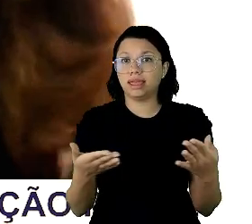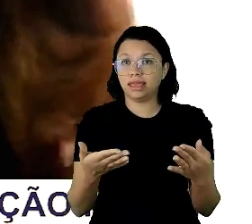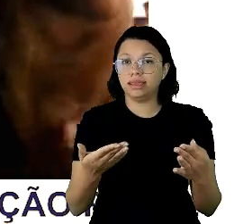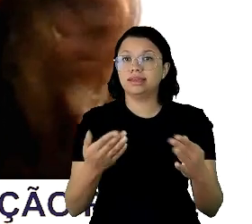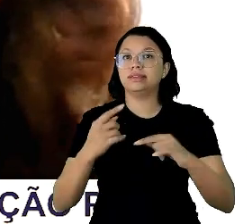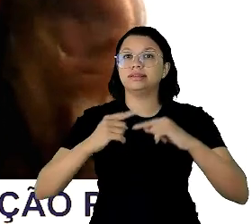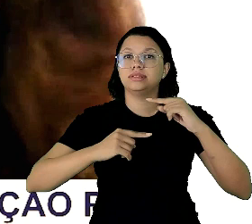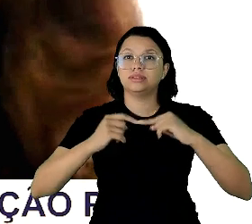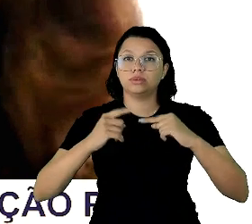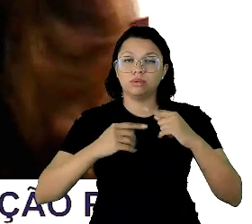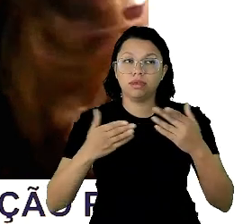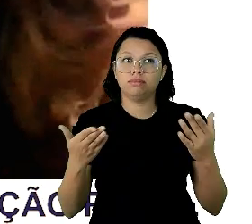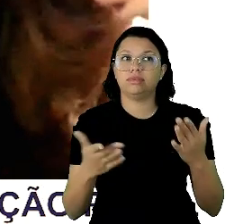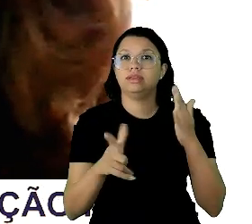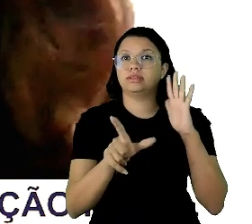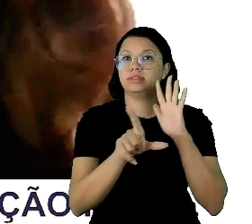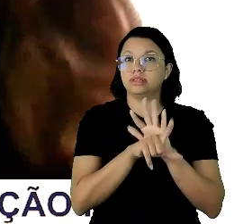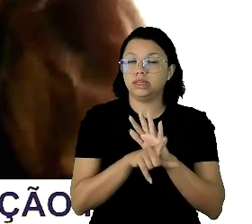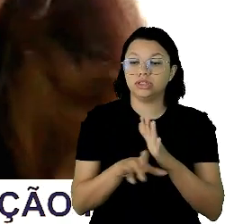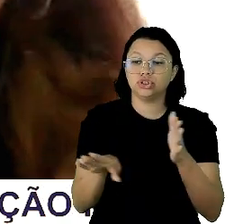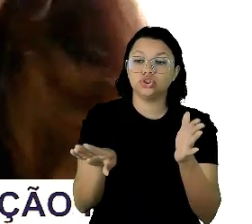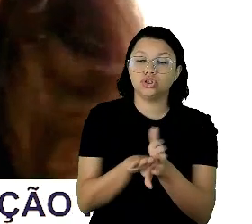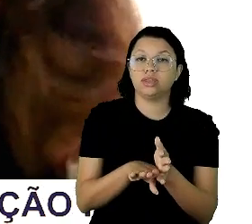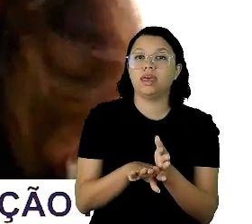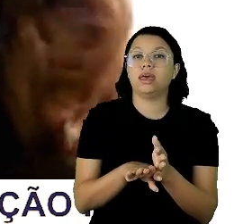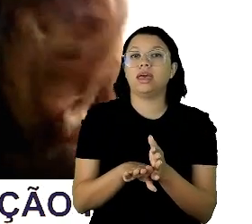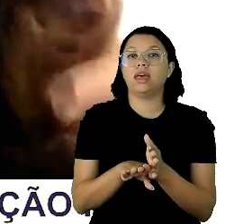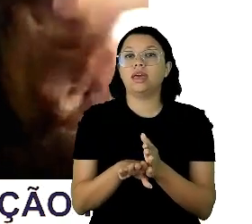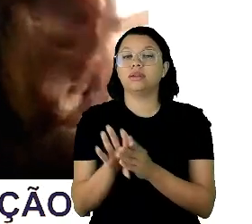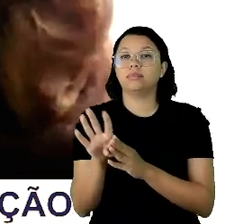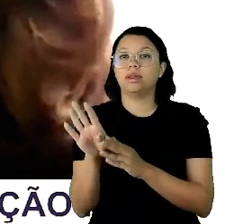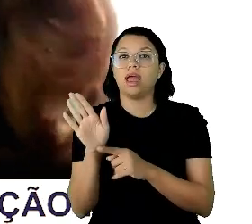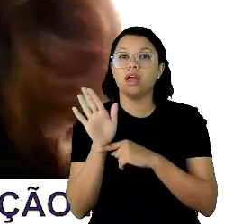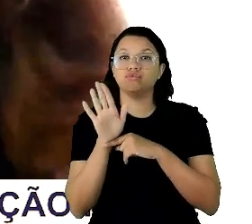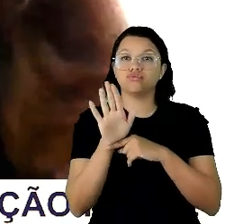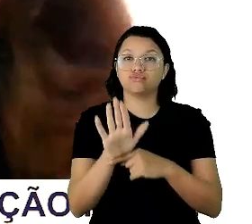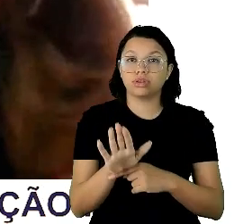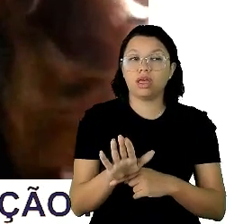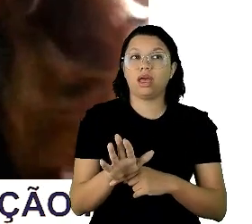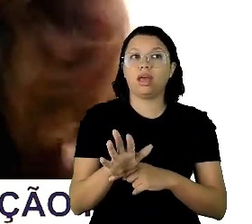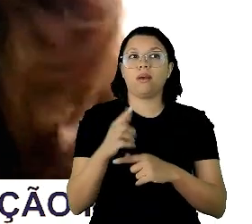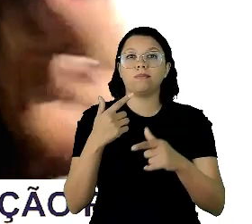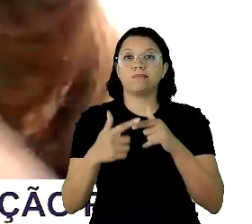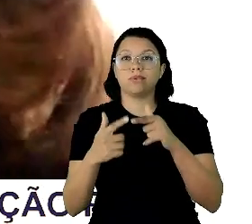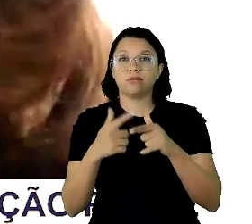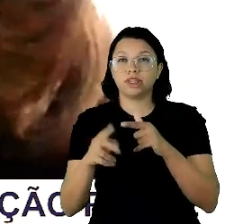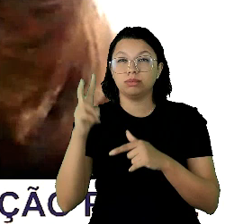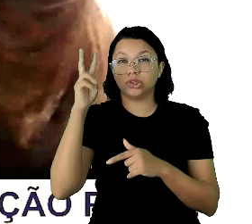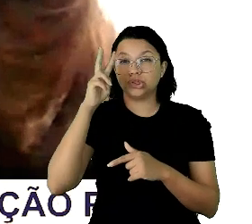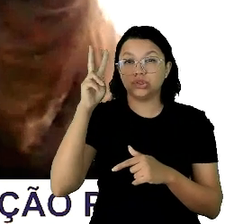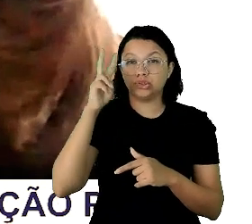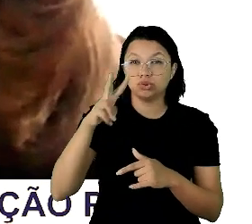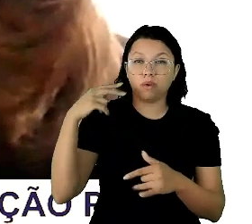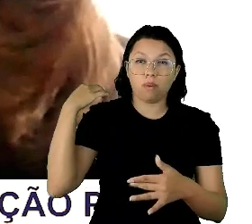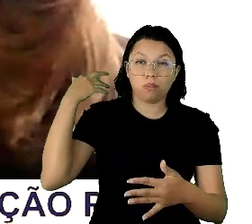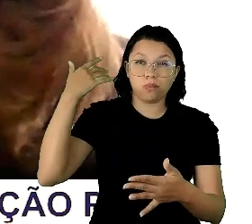vieram para sanar um problema histórico, secular, eles não virem